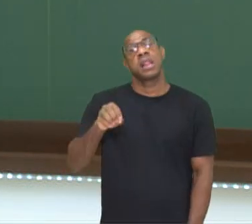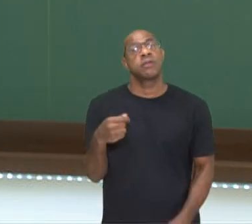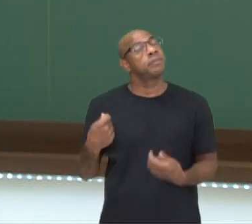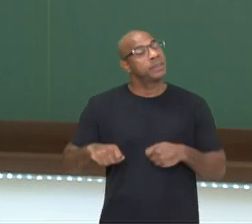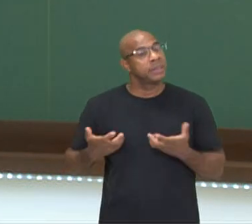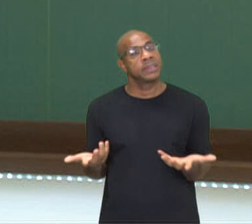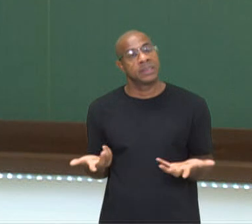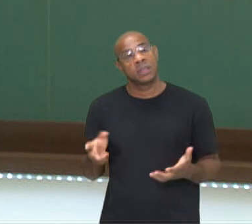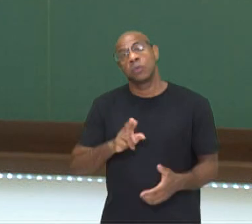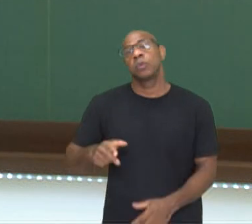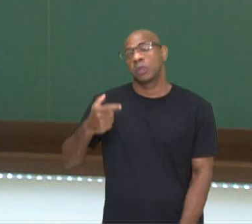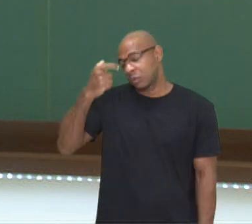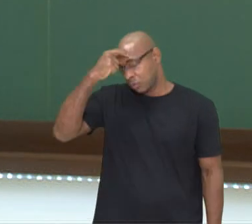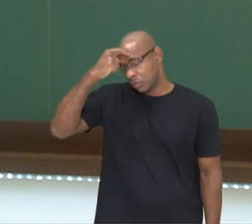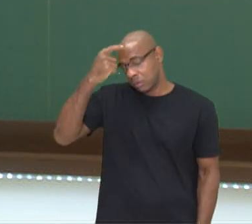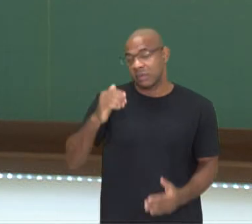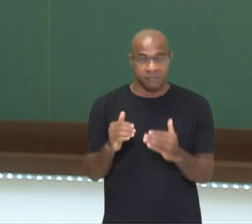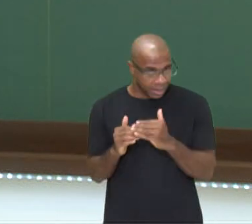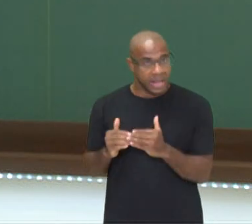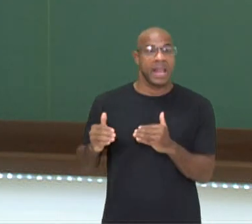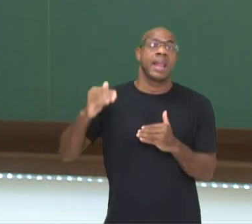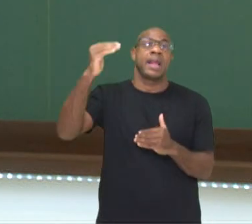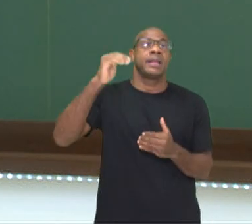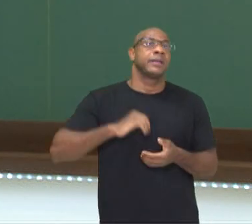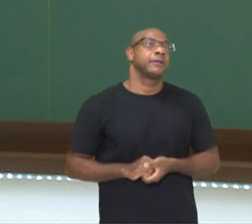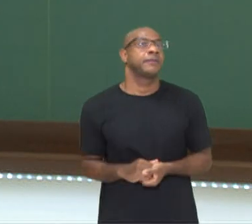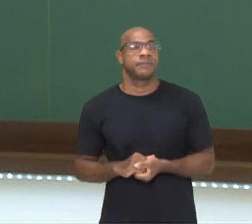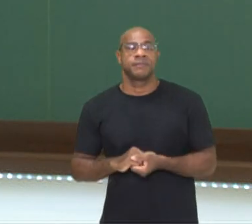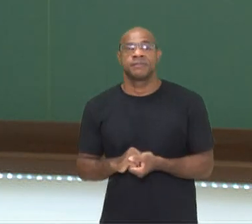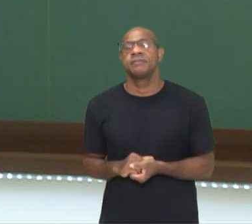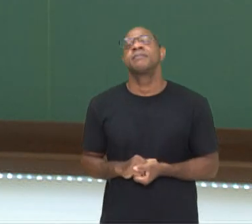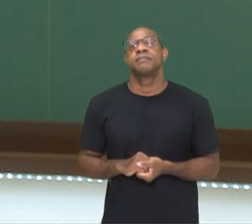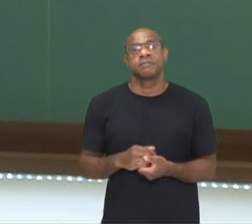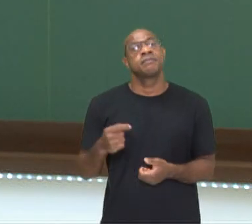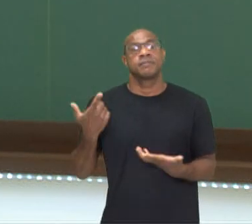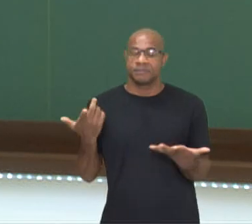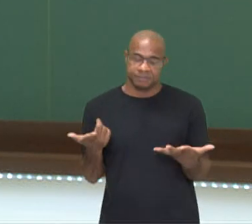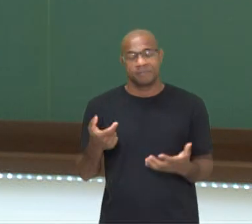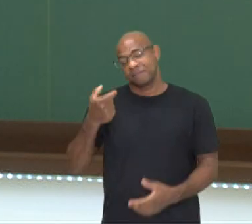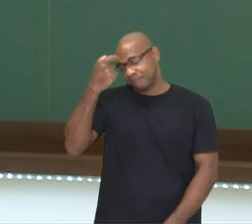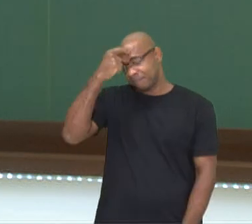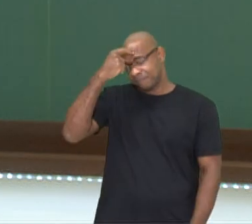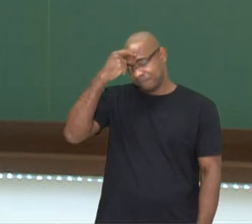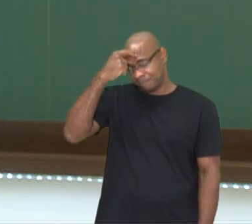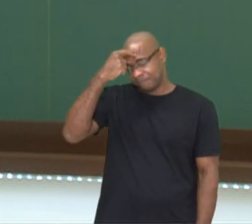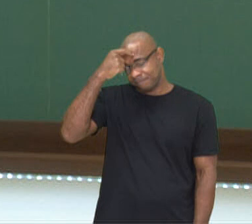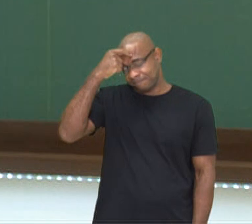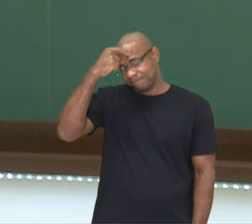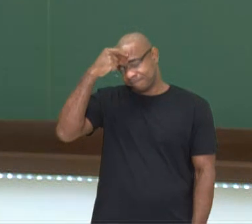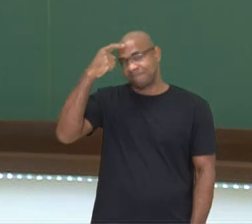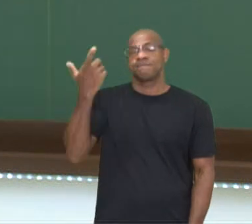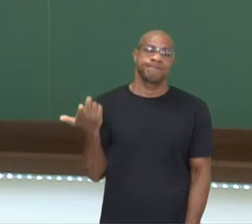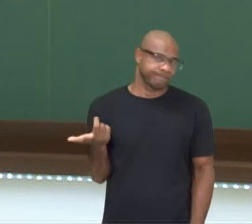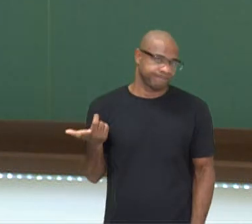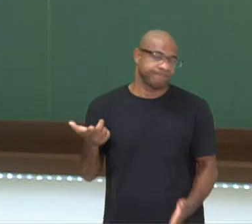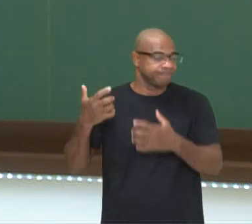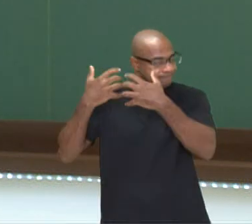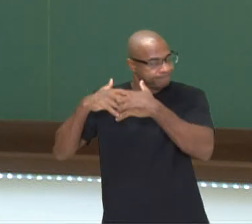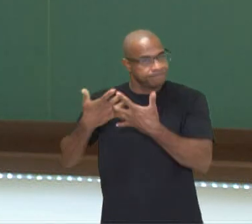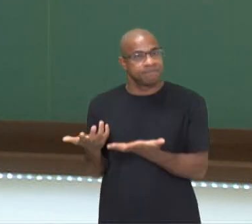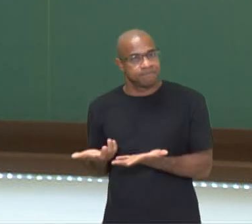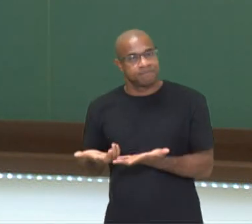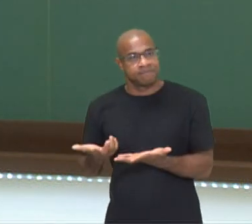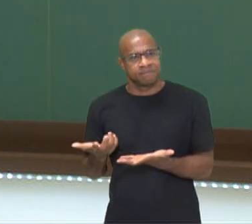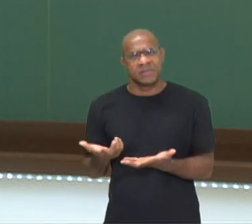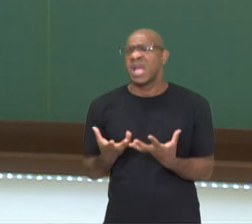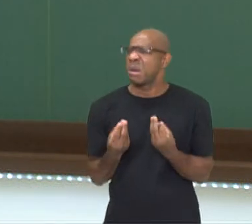Consumo consciente vai além, como eu falei, do financeiro. Vai muito mais aqui da nossa consciência mesmo, né? Será que eu produzo